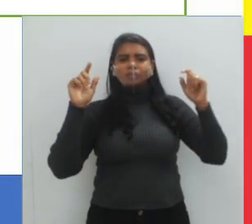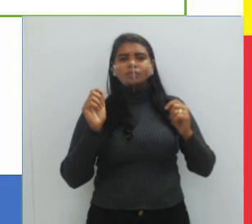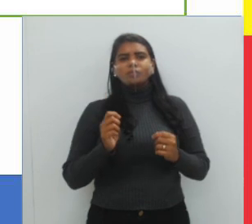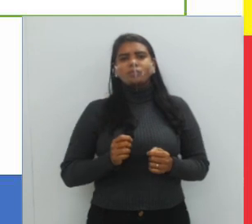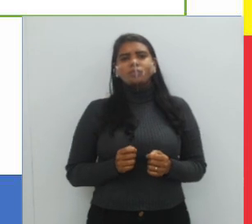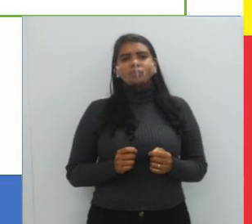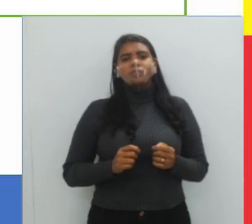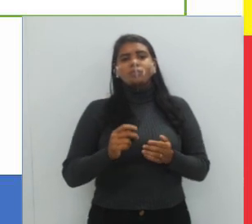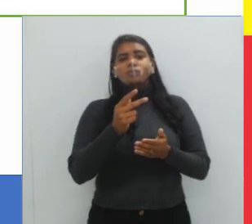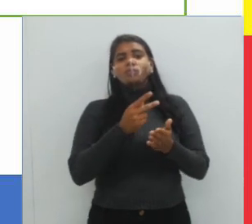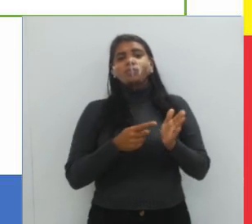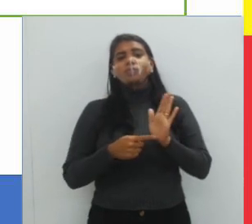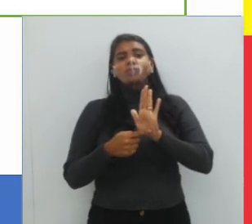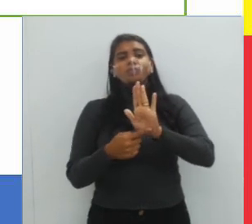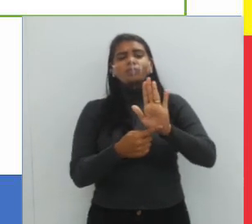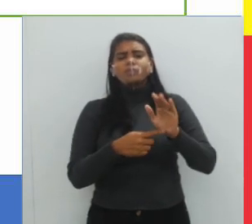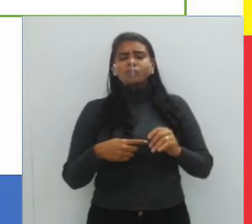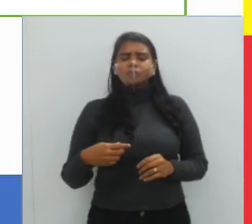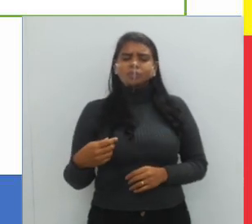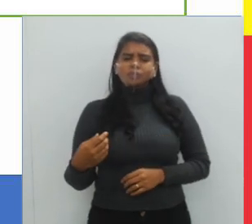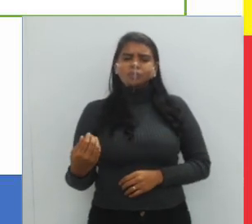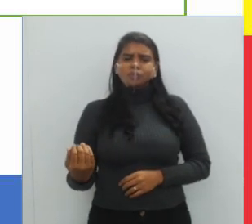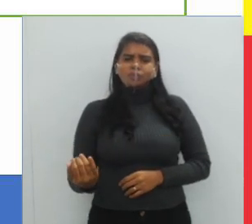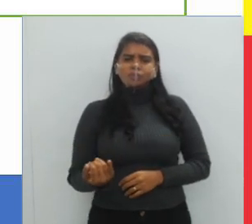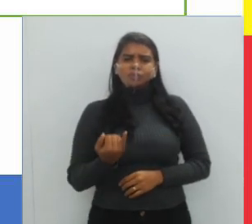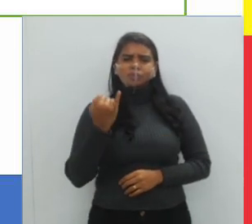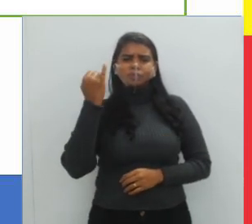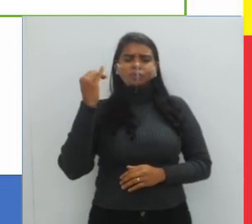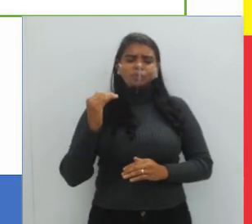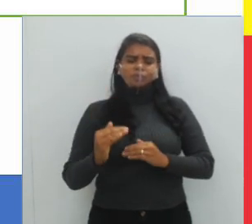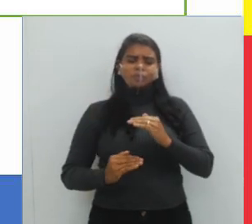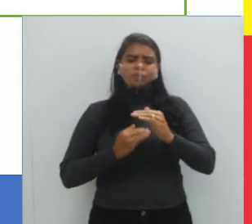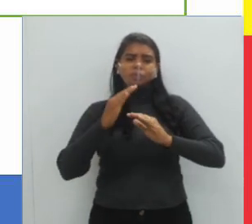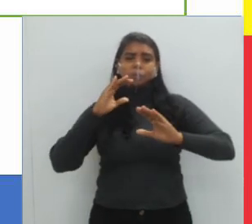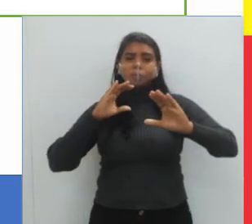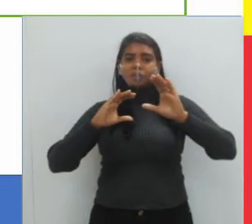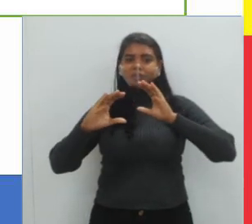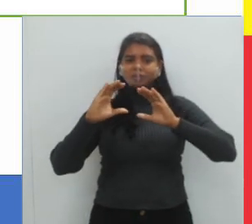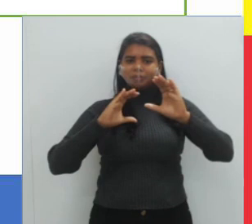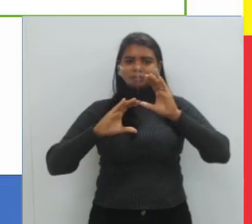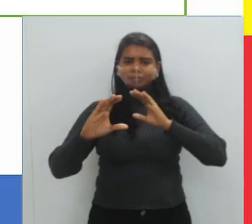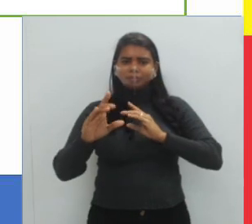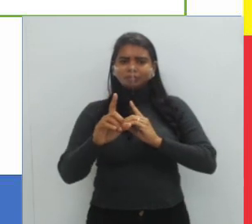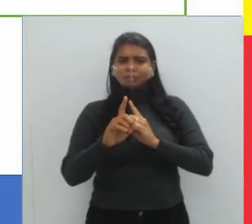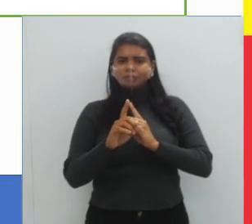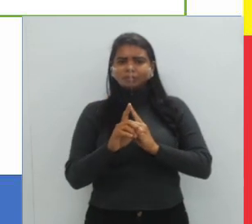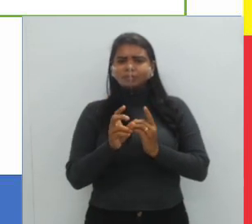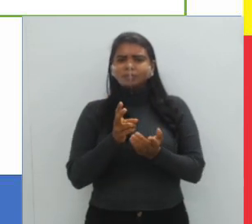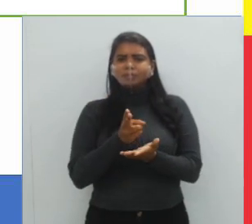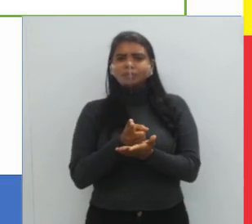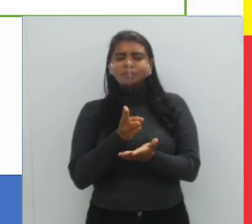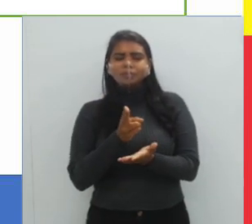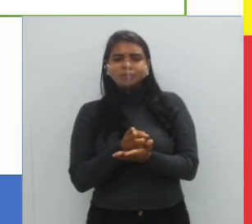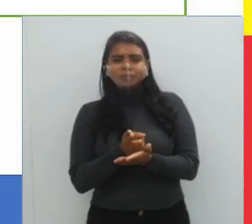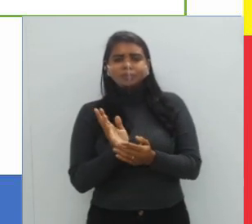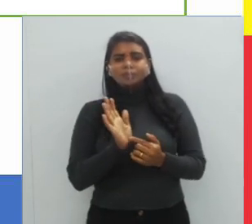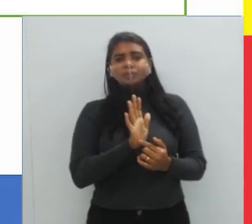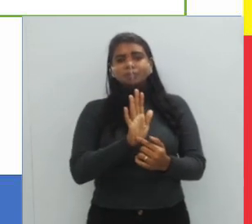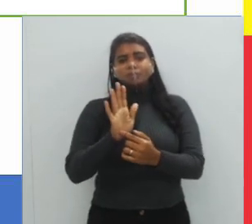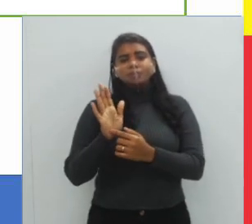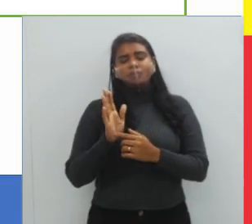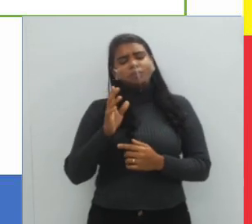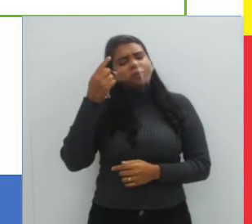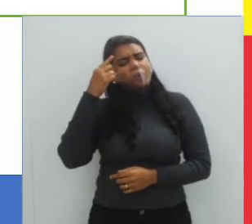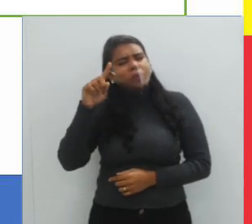O símbolo é um elemento essencial no processo de comunicação, encontrando-se difundido